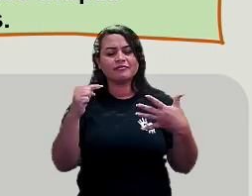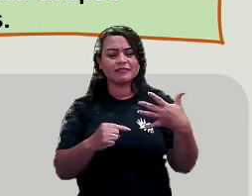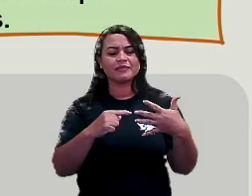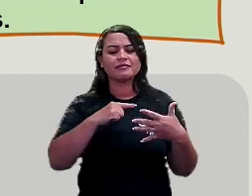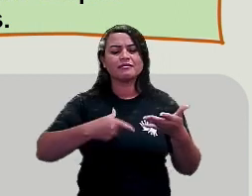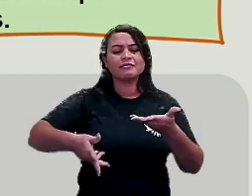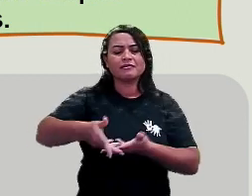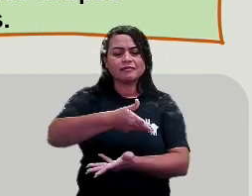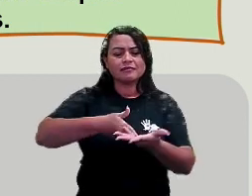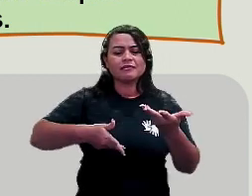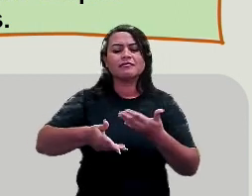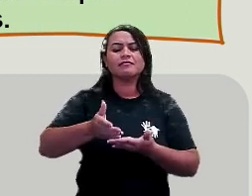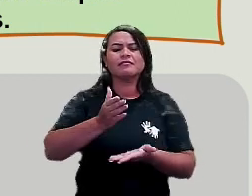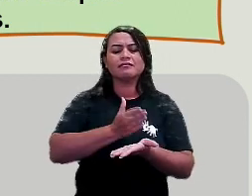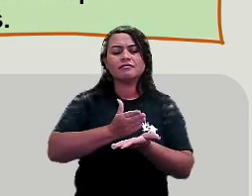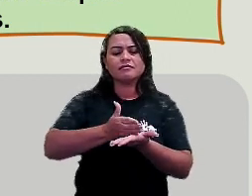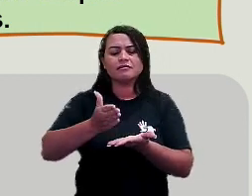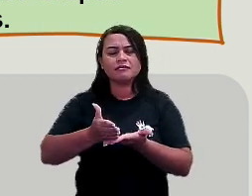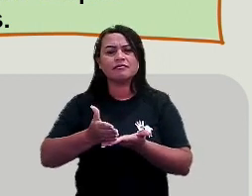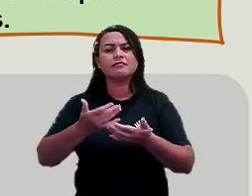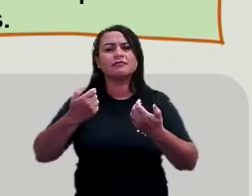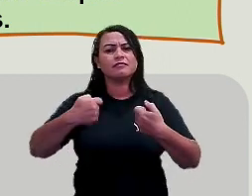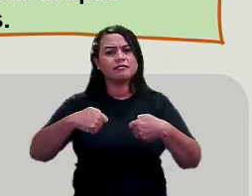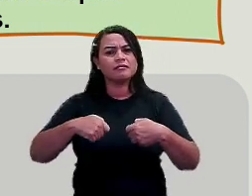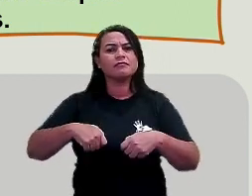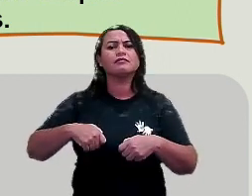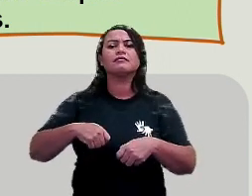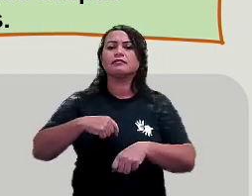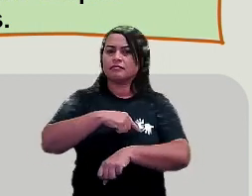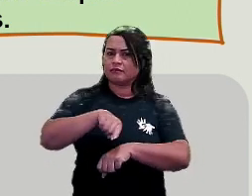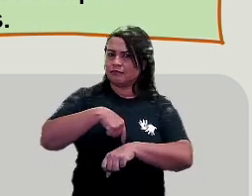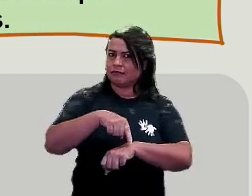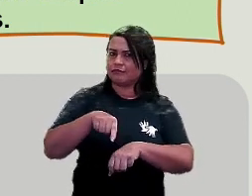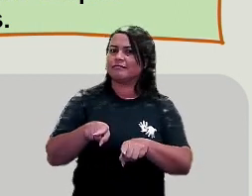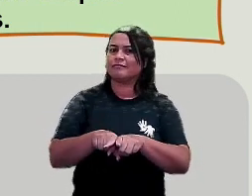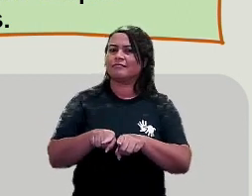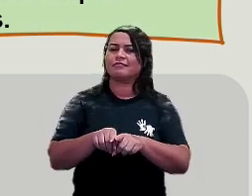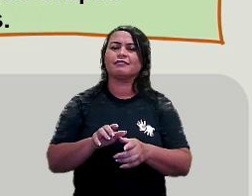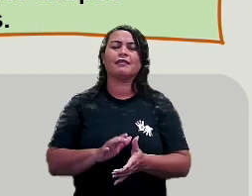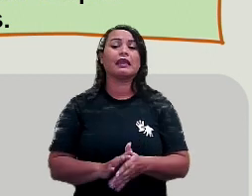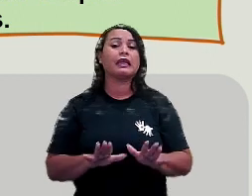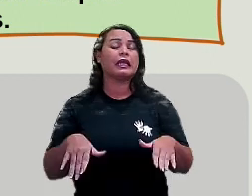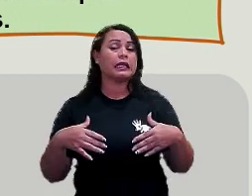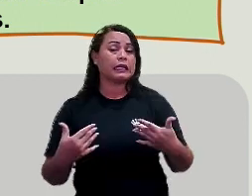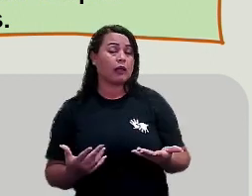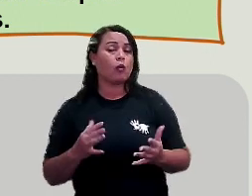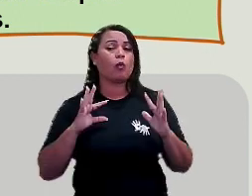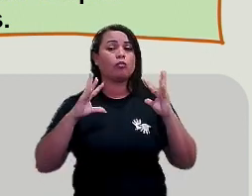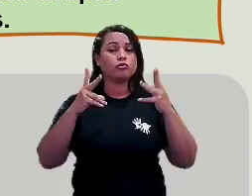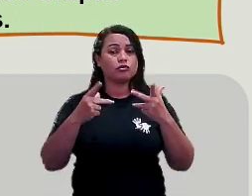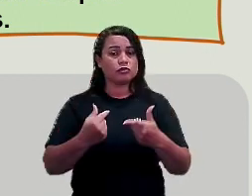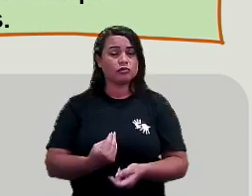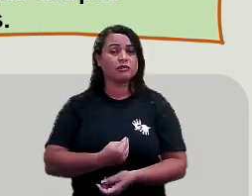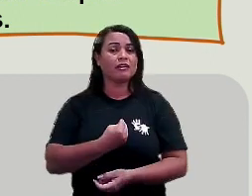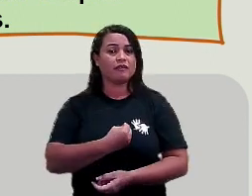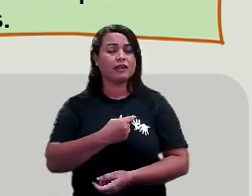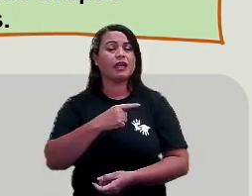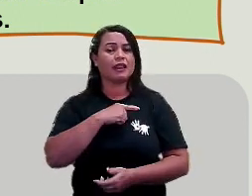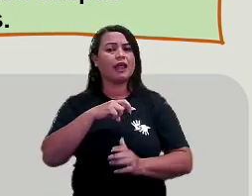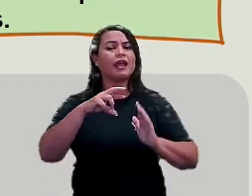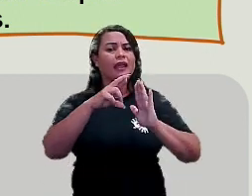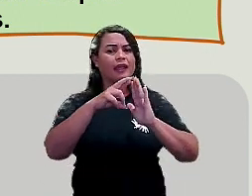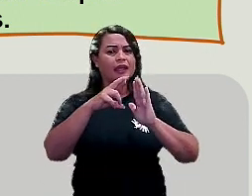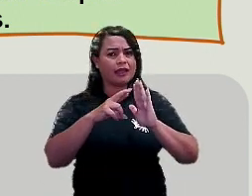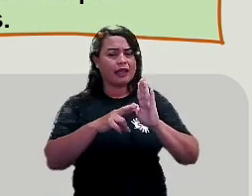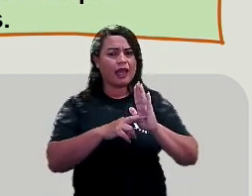interações e partilhas precisam manter certa duração. Então, como tudo na vida tem regras, né, os grupos sociais